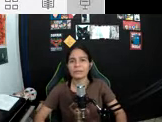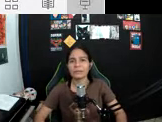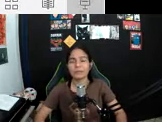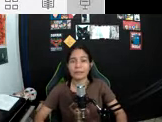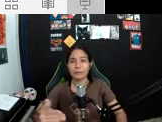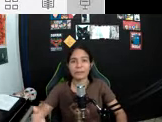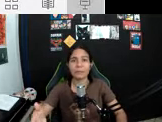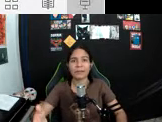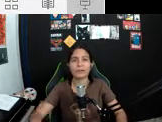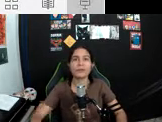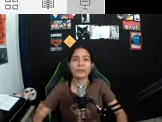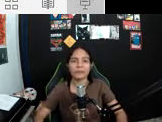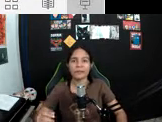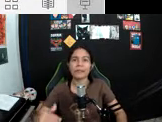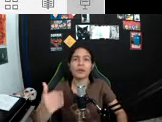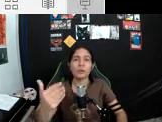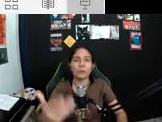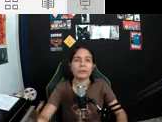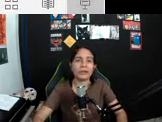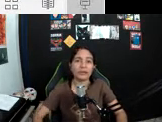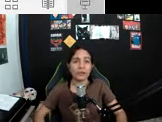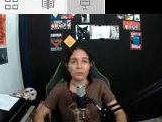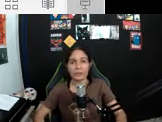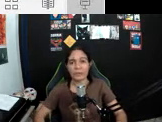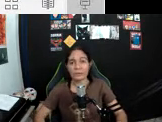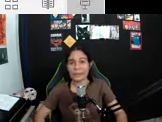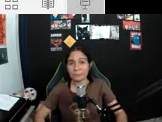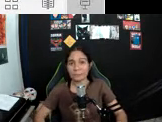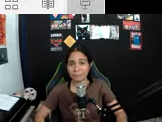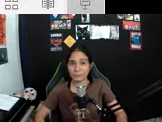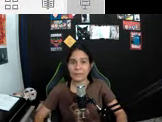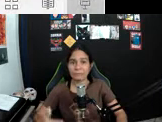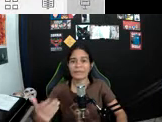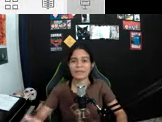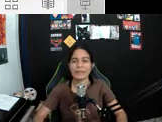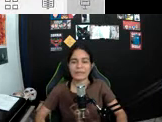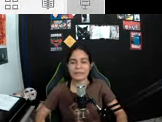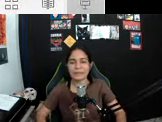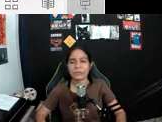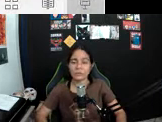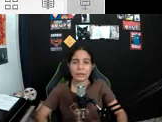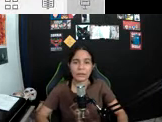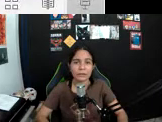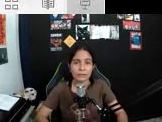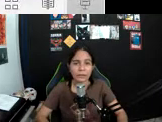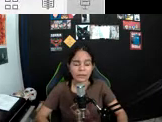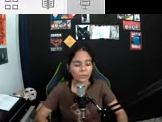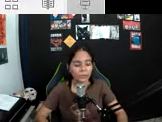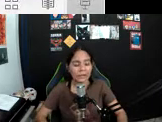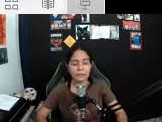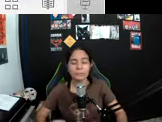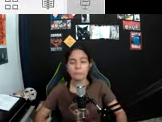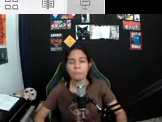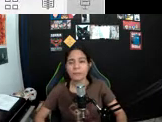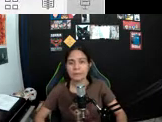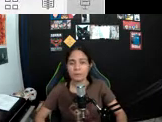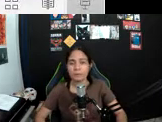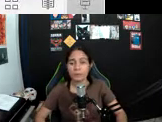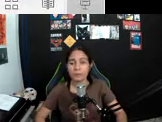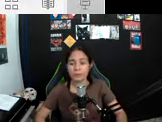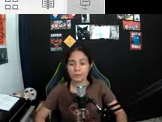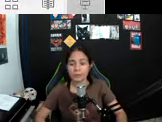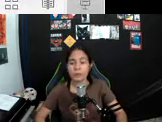adquirindo um conhecimento ali que você passou e você pode estar estimulando ela a praticar aquilo. Então, tem que ter cuidado,